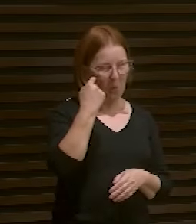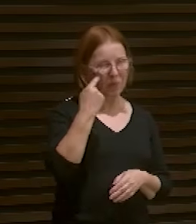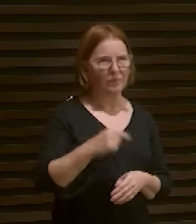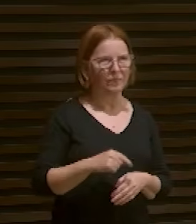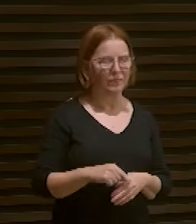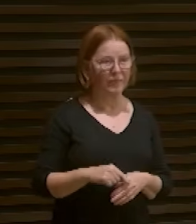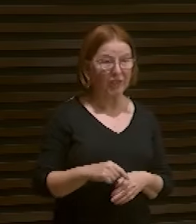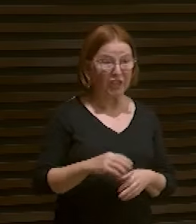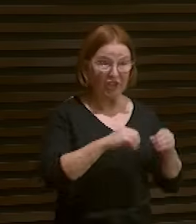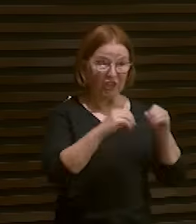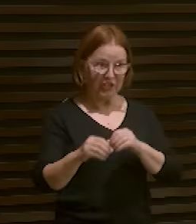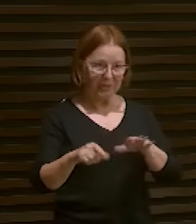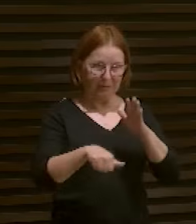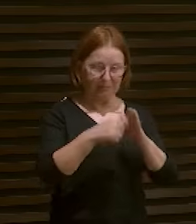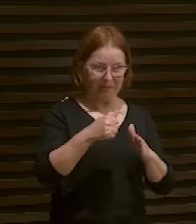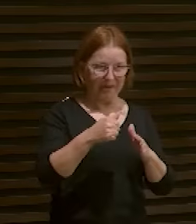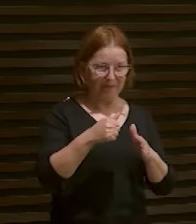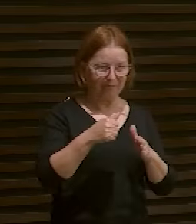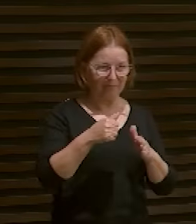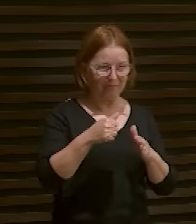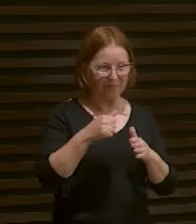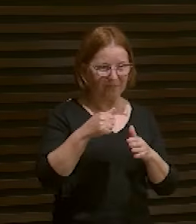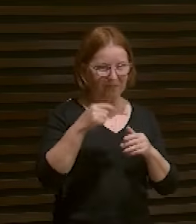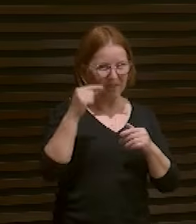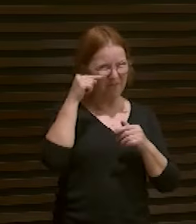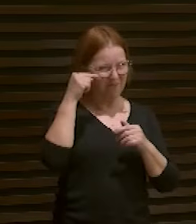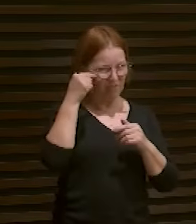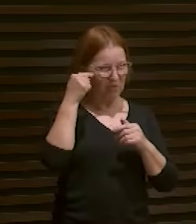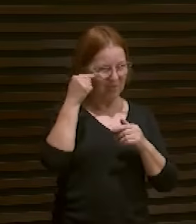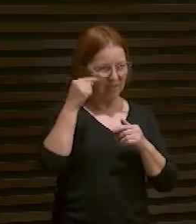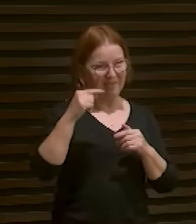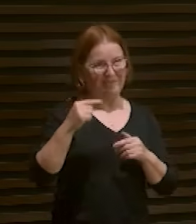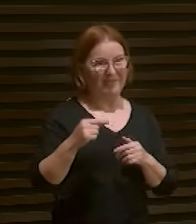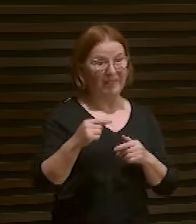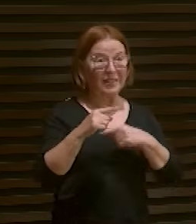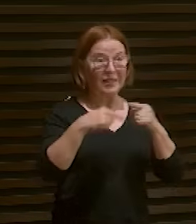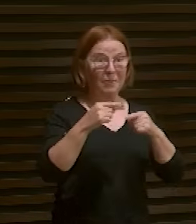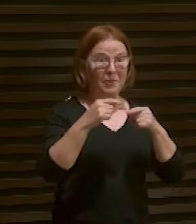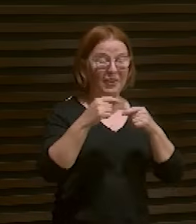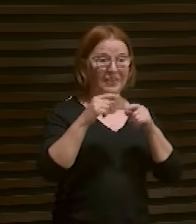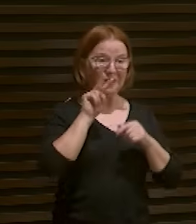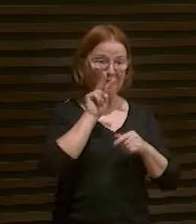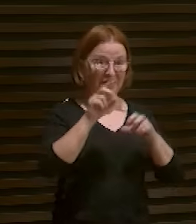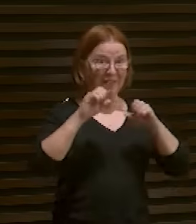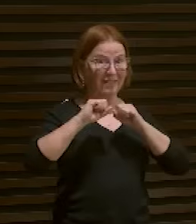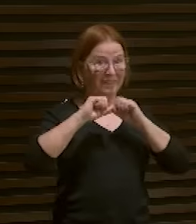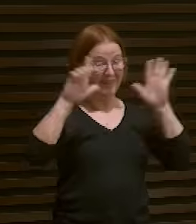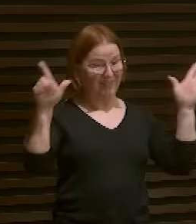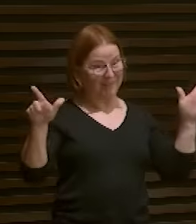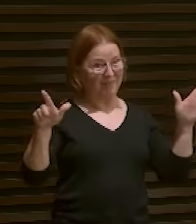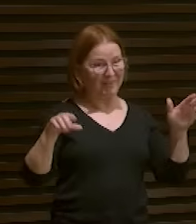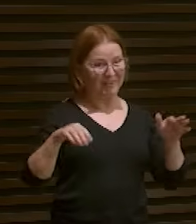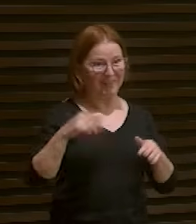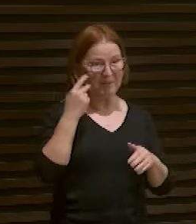tira primeiro a trave do teu olho, então verás claramente para tirar o argueiro que